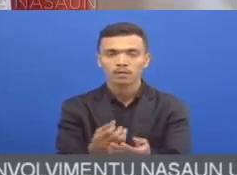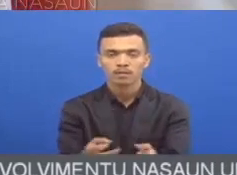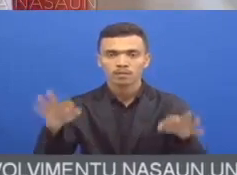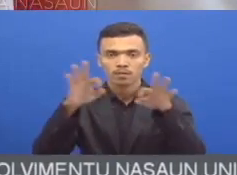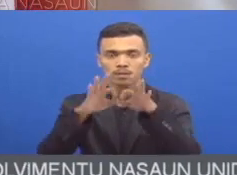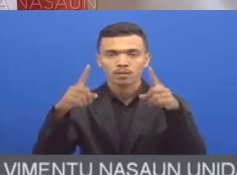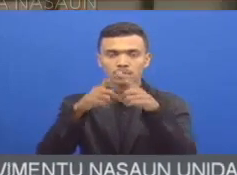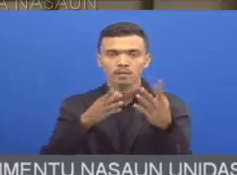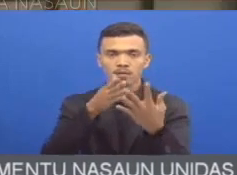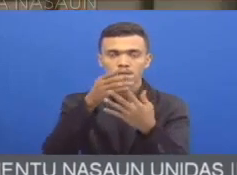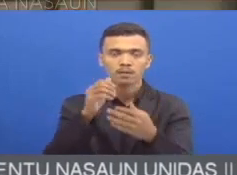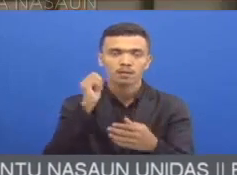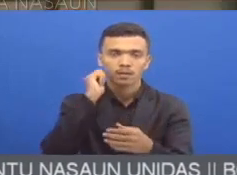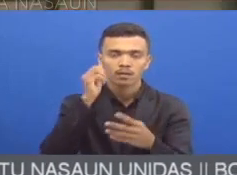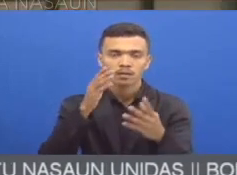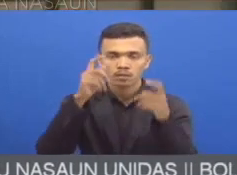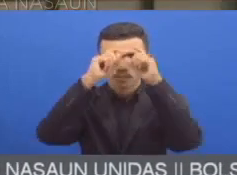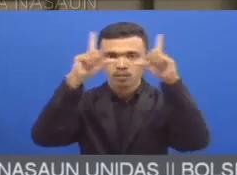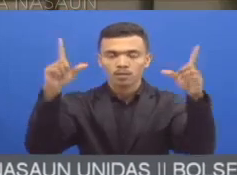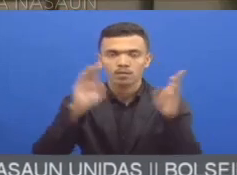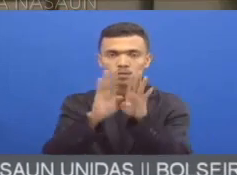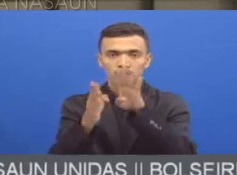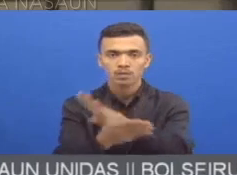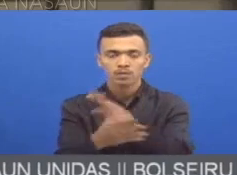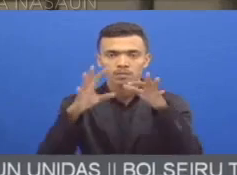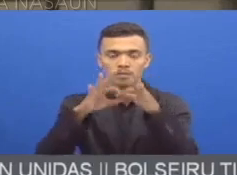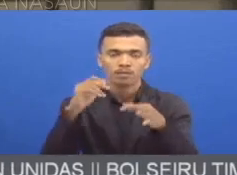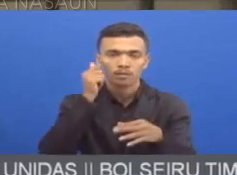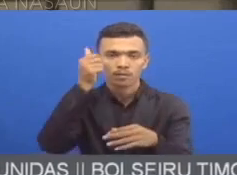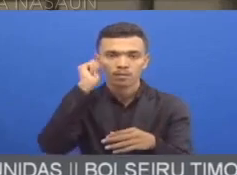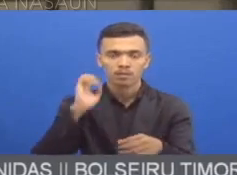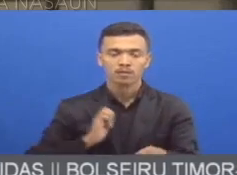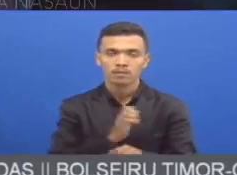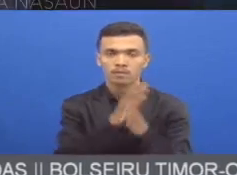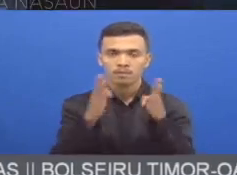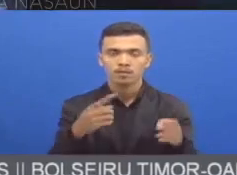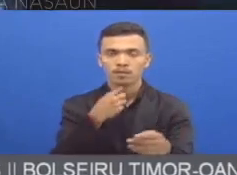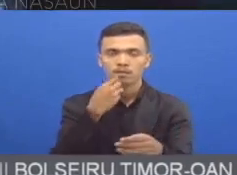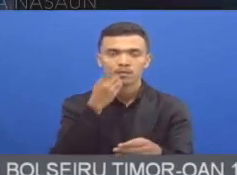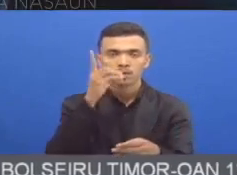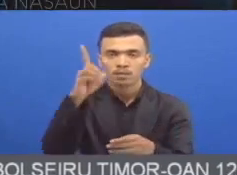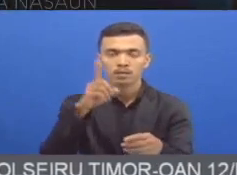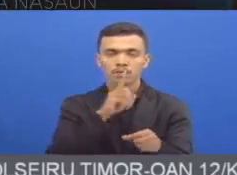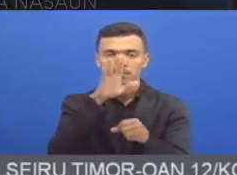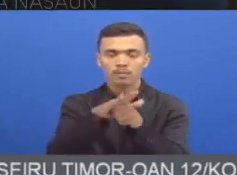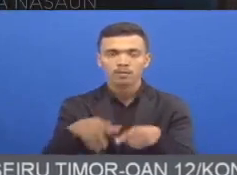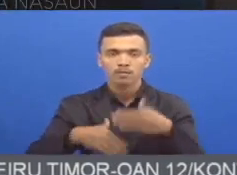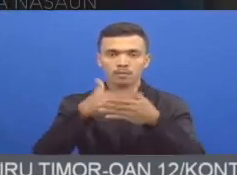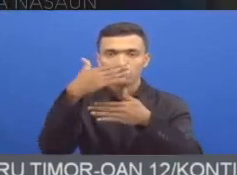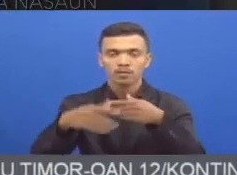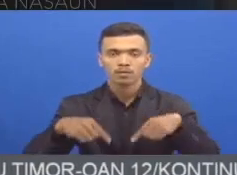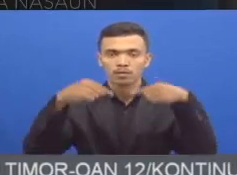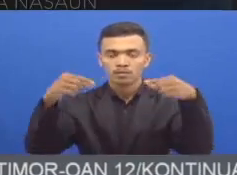para a adesão Timor-Leste sai membro ASEAN. Diplomata ne declara, Japão é compromisso para hoje, sai fotan